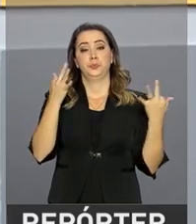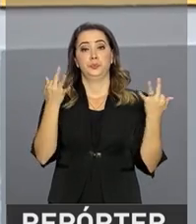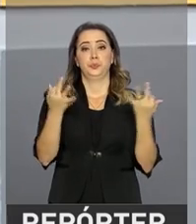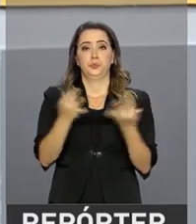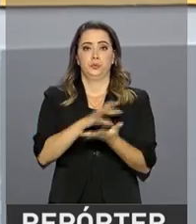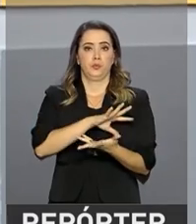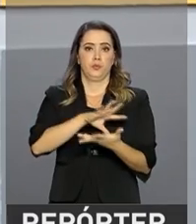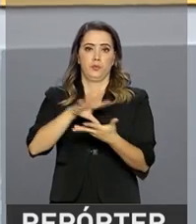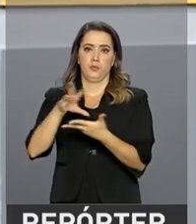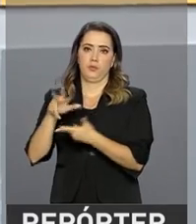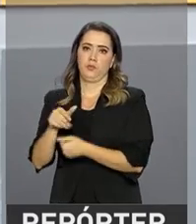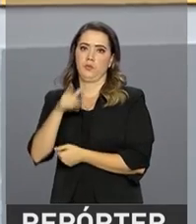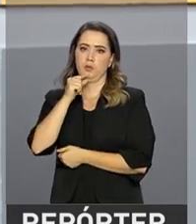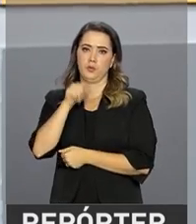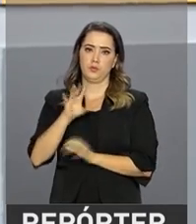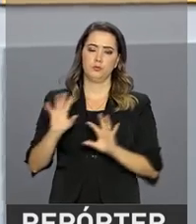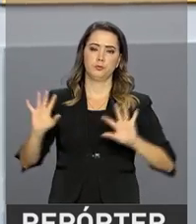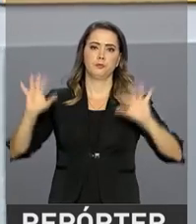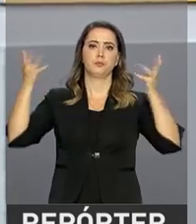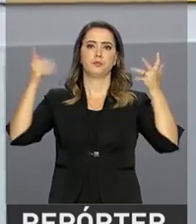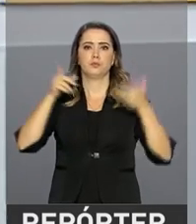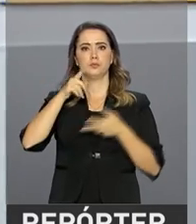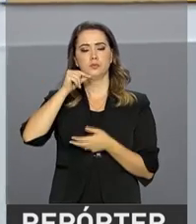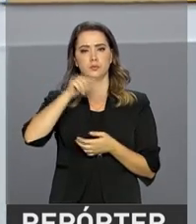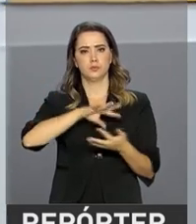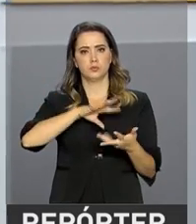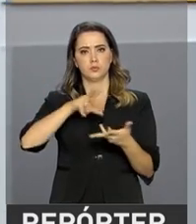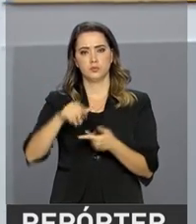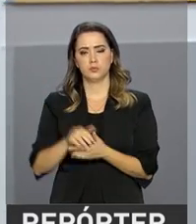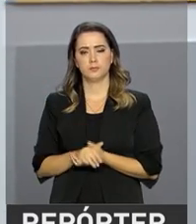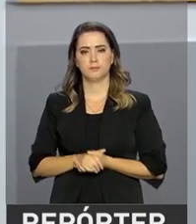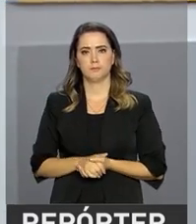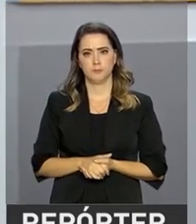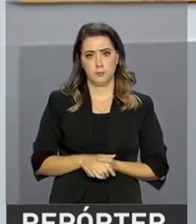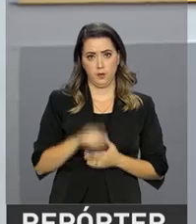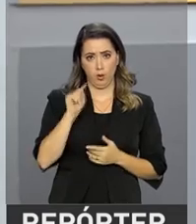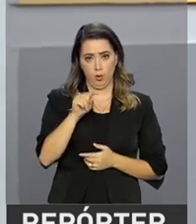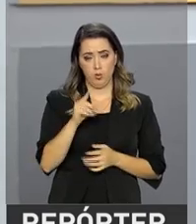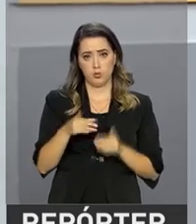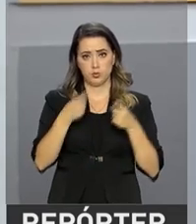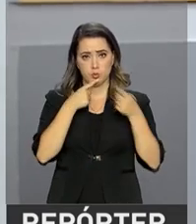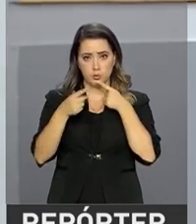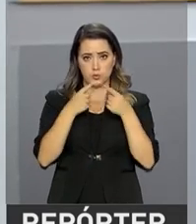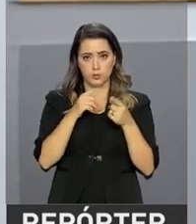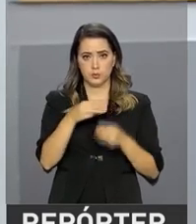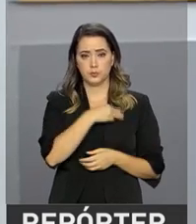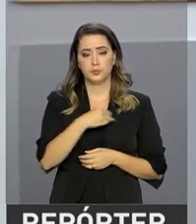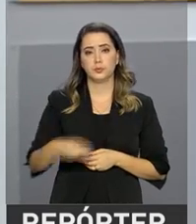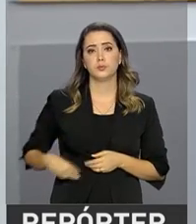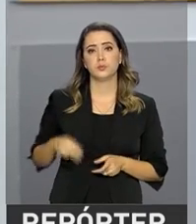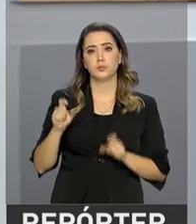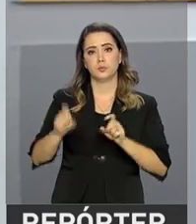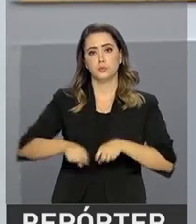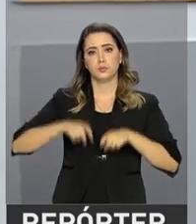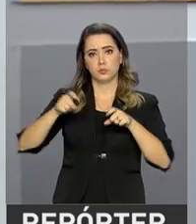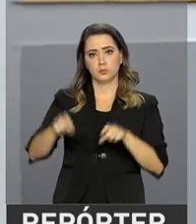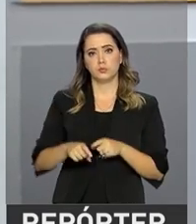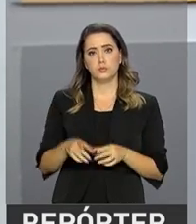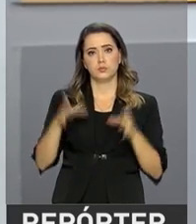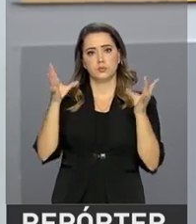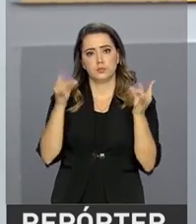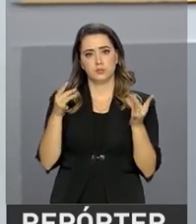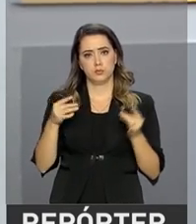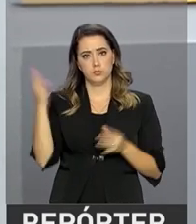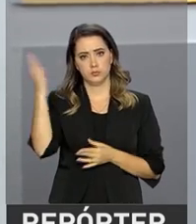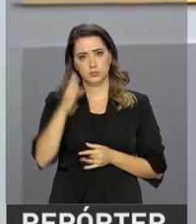água o maior evento do mundo só recursos hídricos que acontece em brasília durante os debates o ministro da agricultura blairo maggi